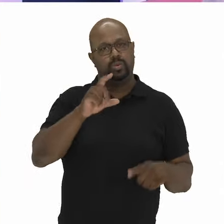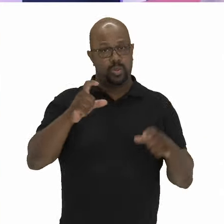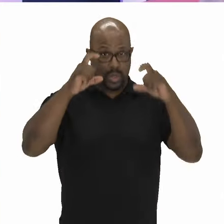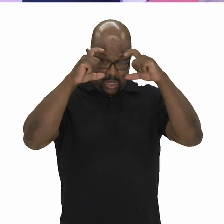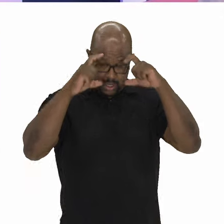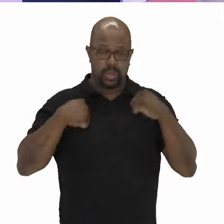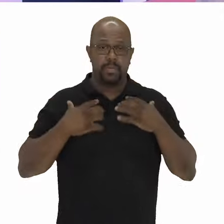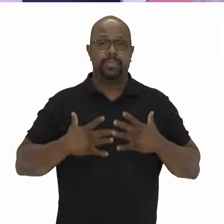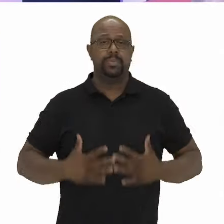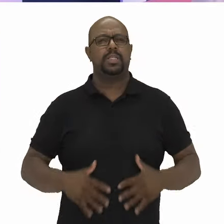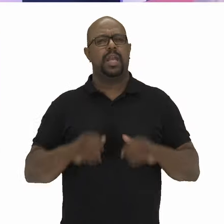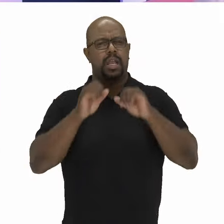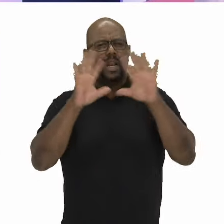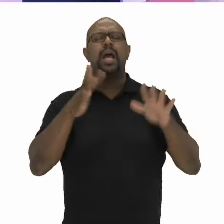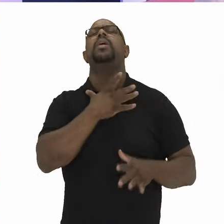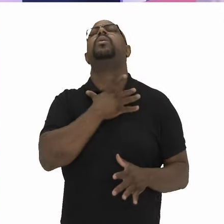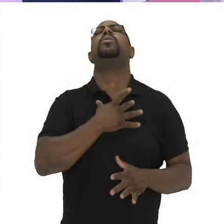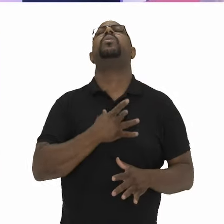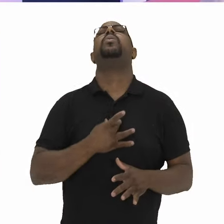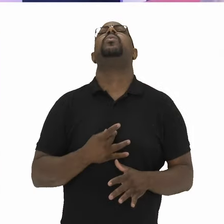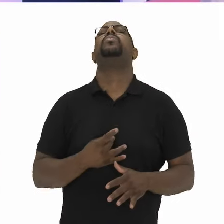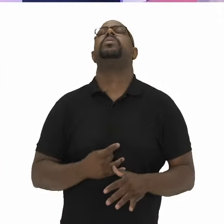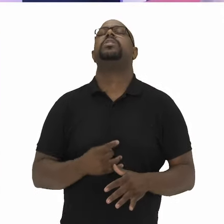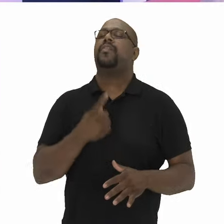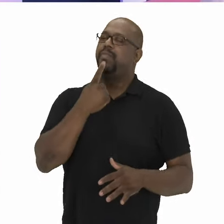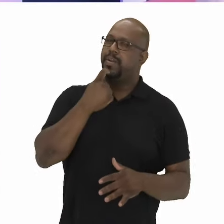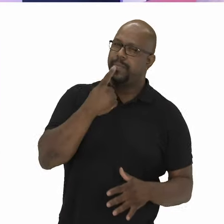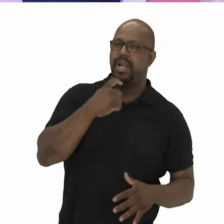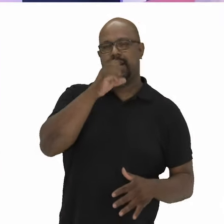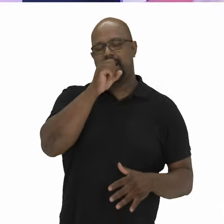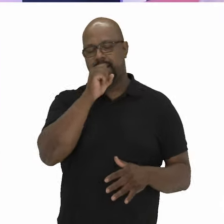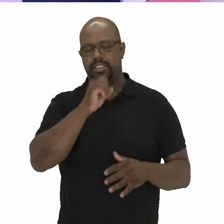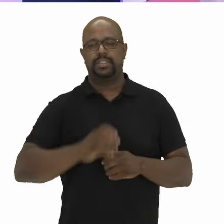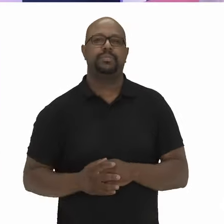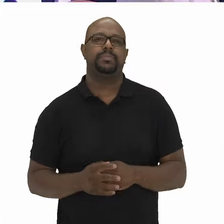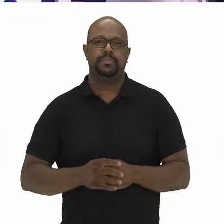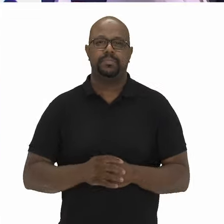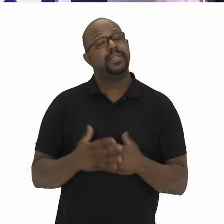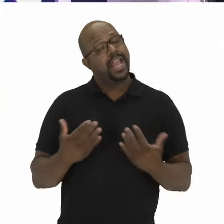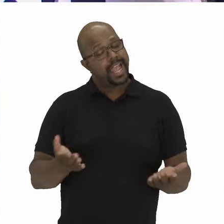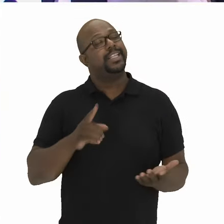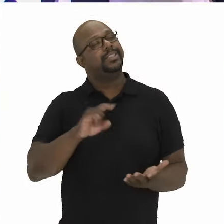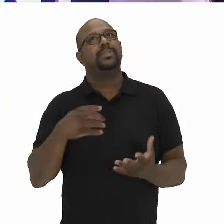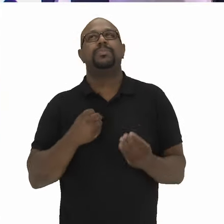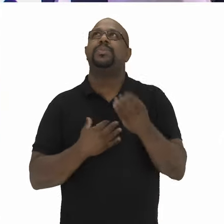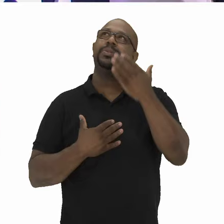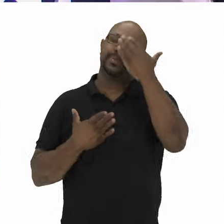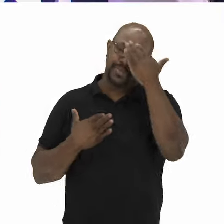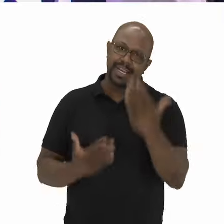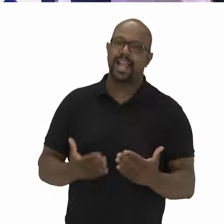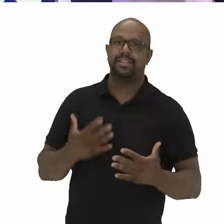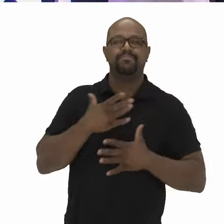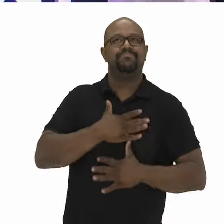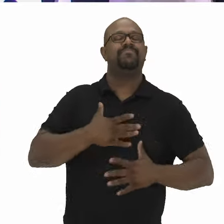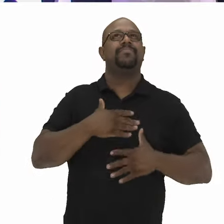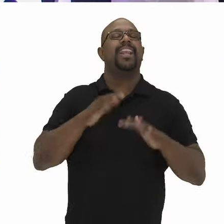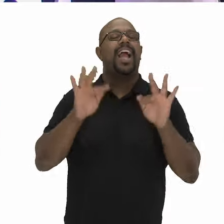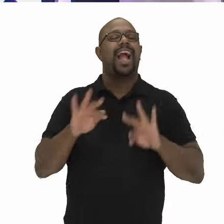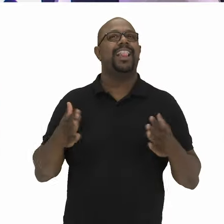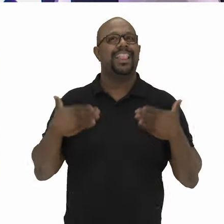uso óculos de grau estou com uma blusa Clara e colar de contas vermelhas e laranja Muito obrigada que